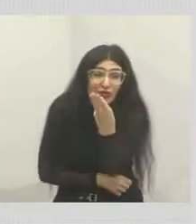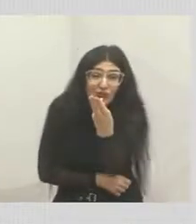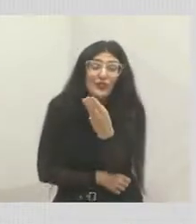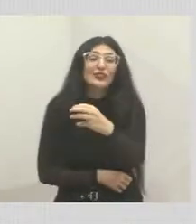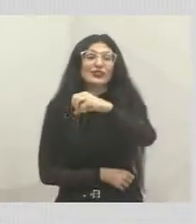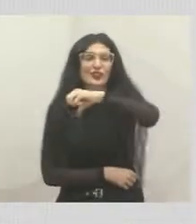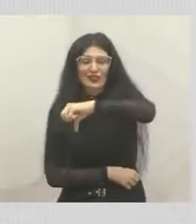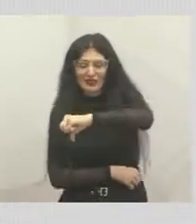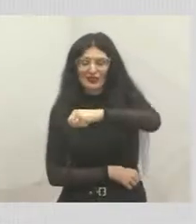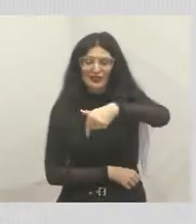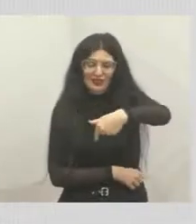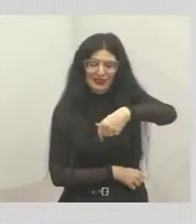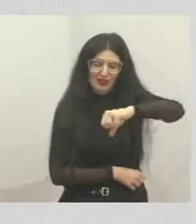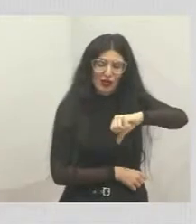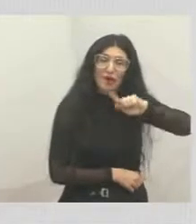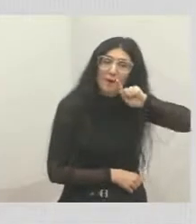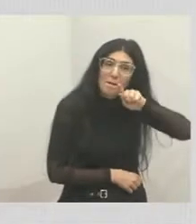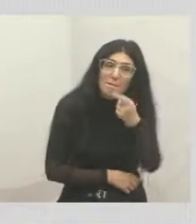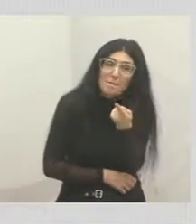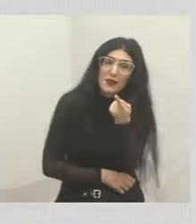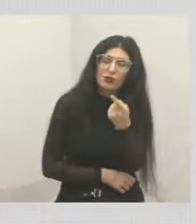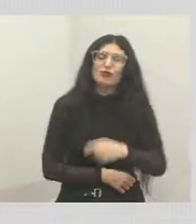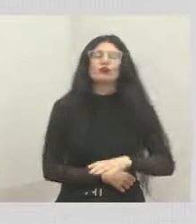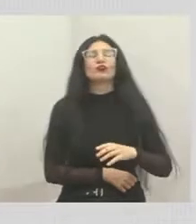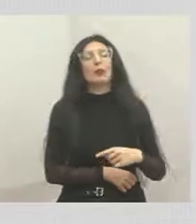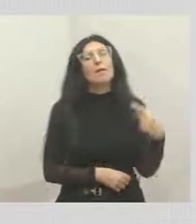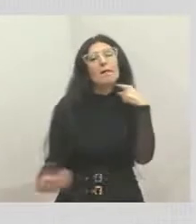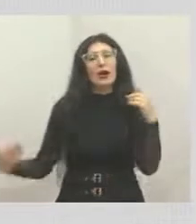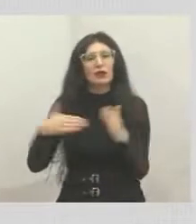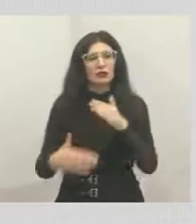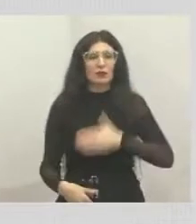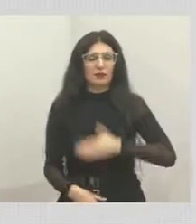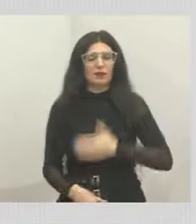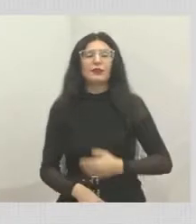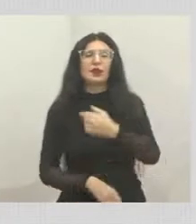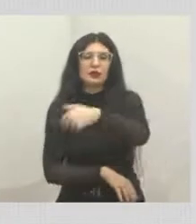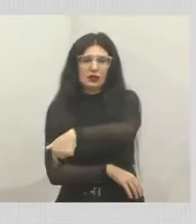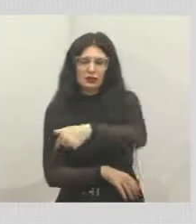1.281.979.000 e realizada até o segundo quadrimestre